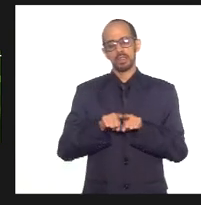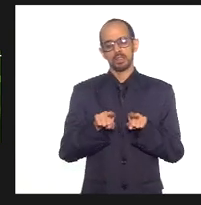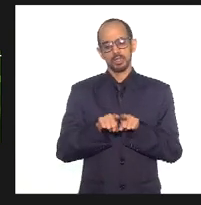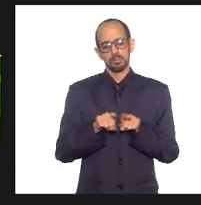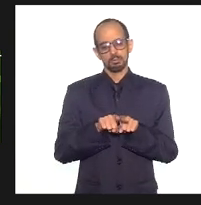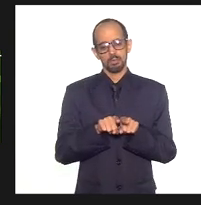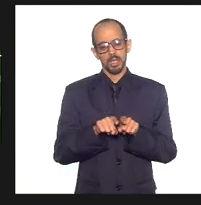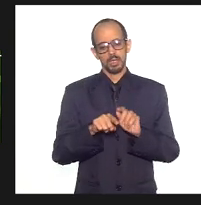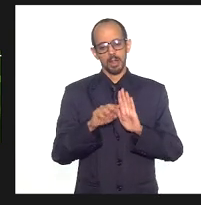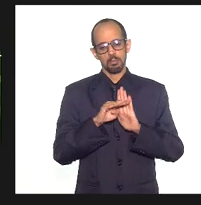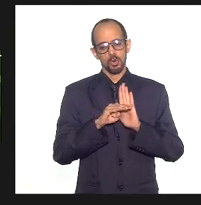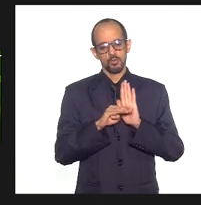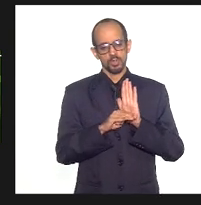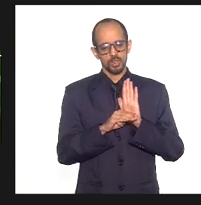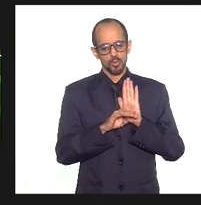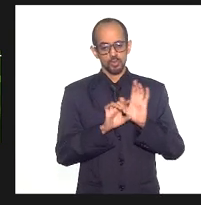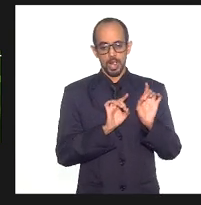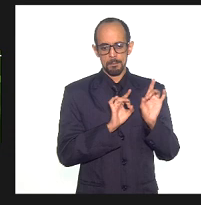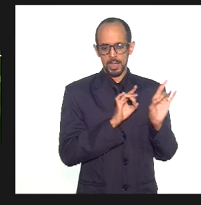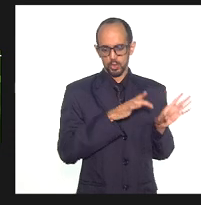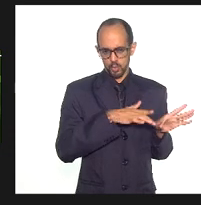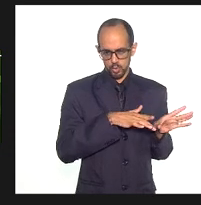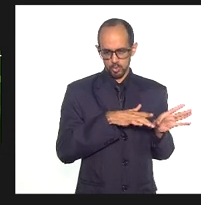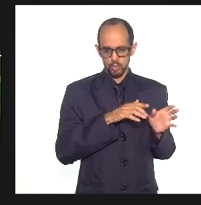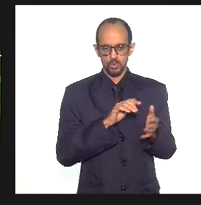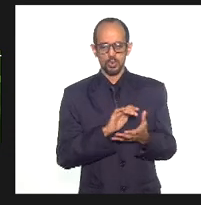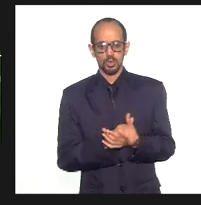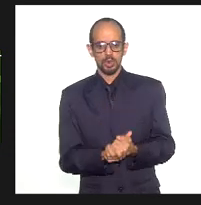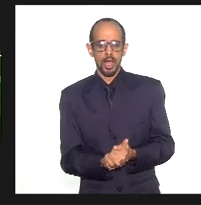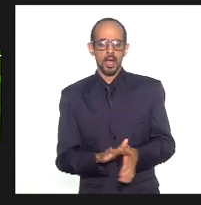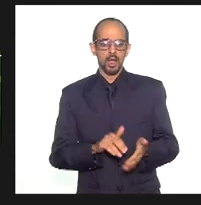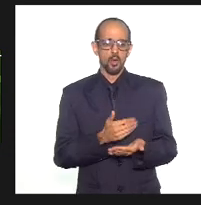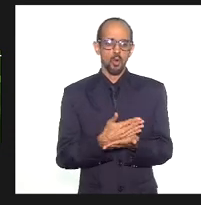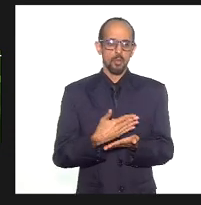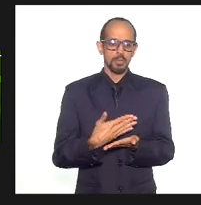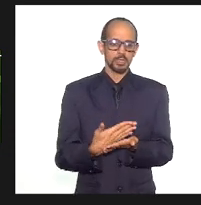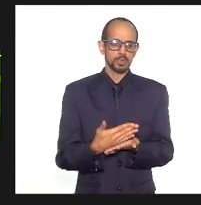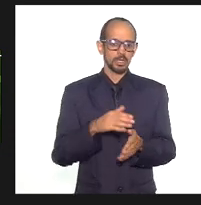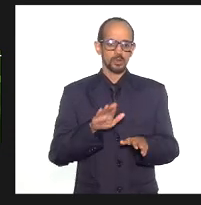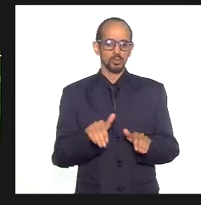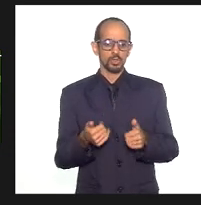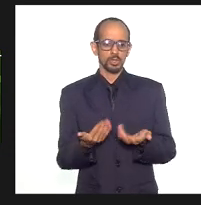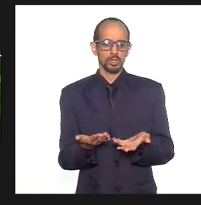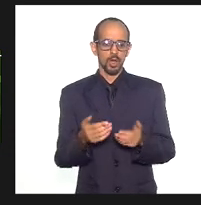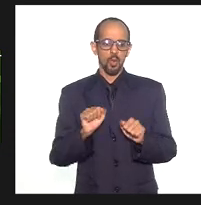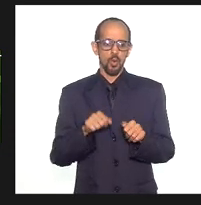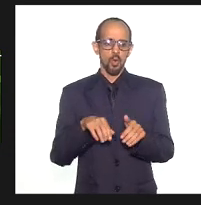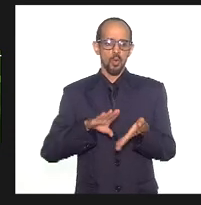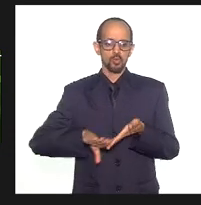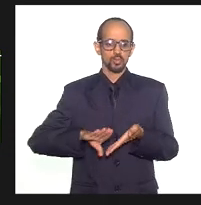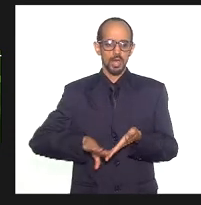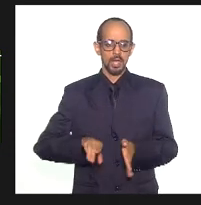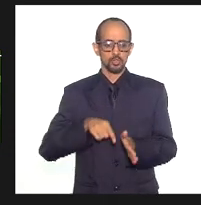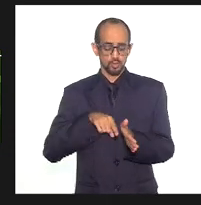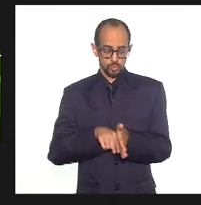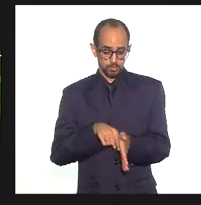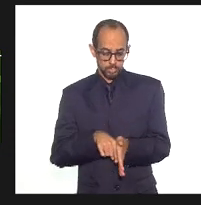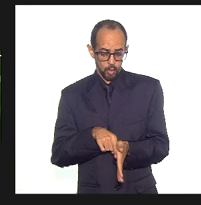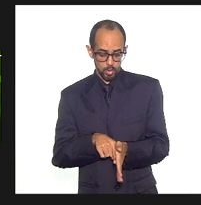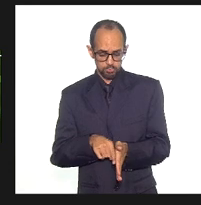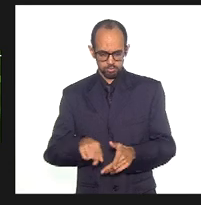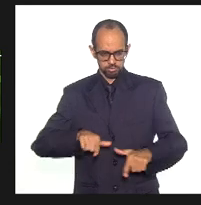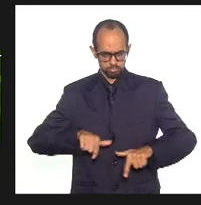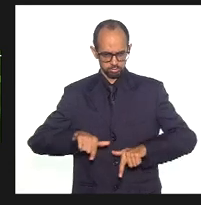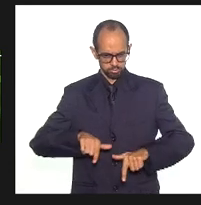enfim, na nossa visão. Então, começando aqui pelos gastos exploratórios. Né? Então,